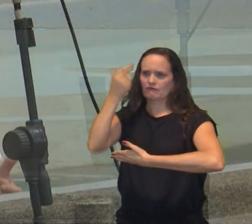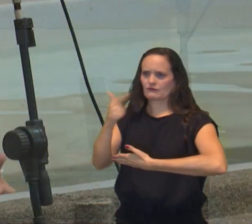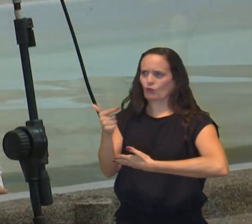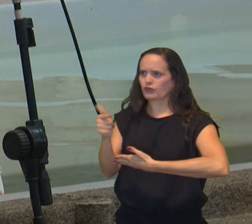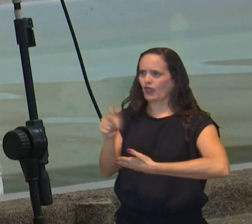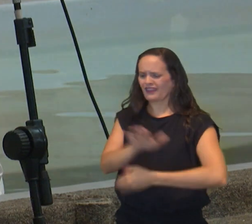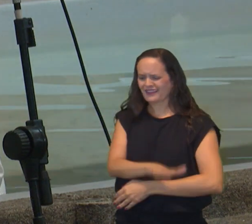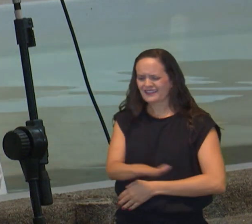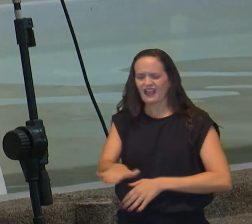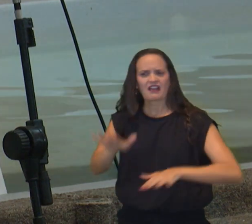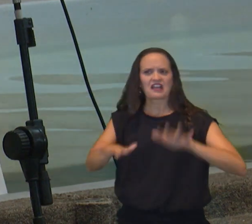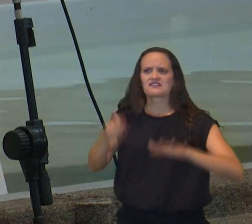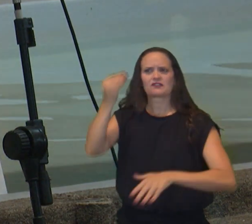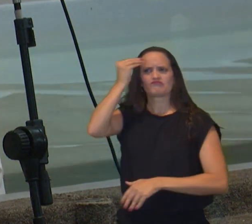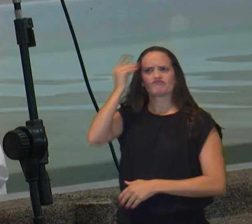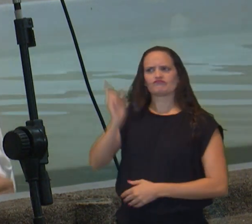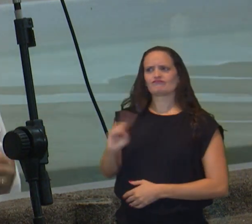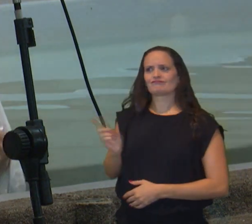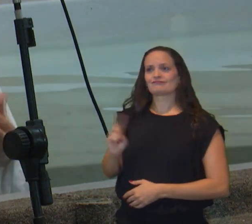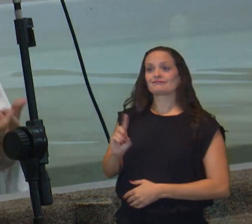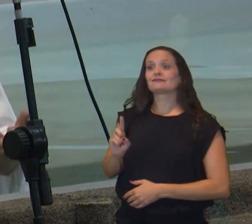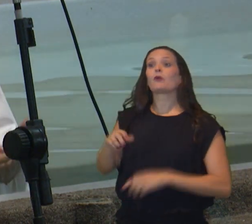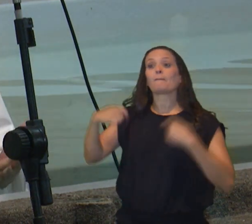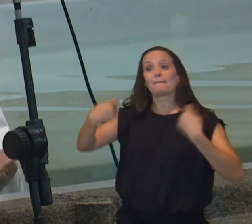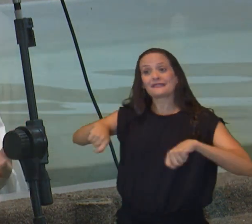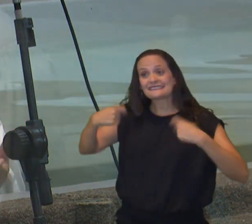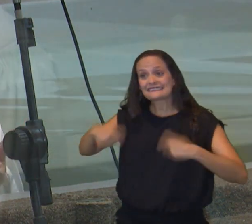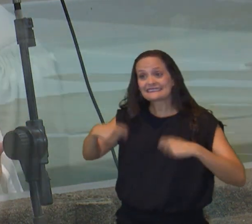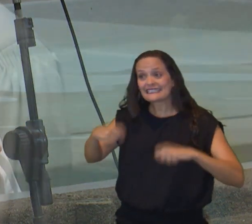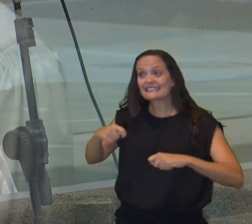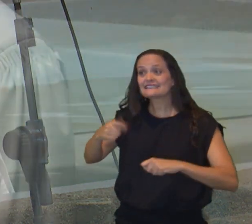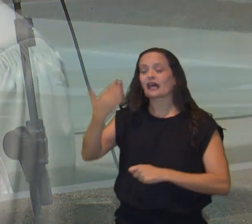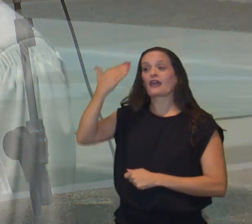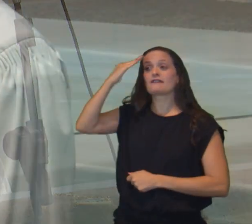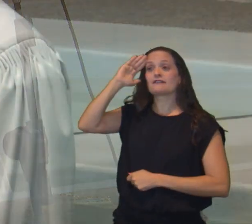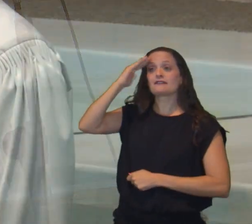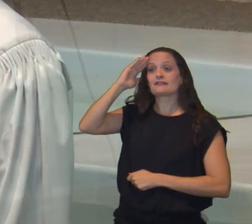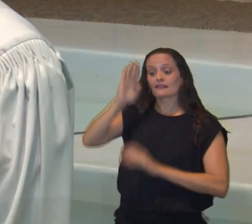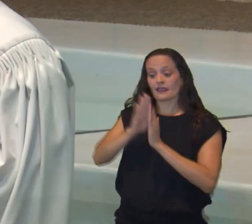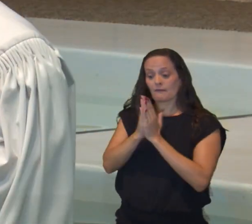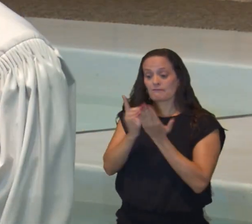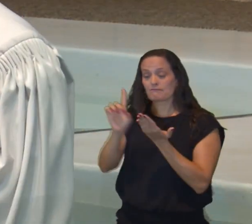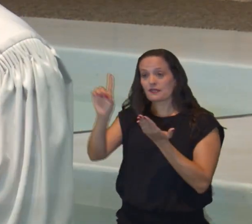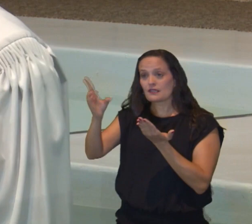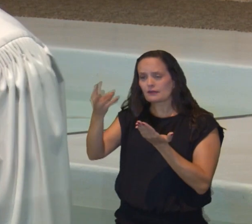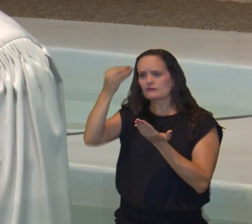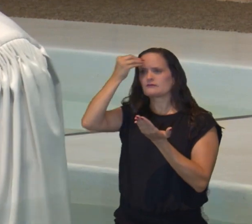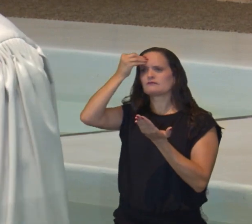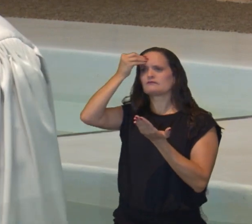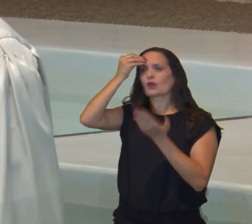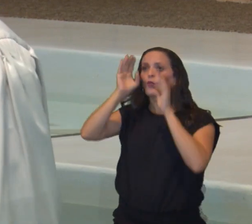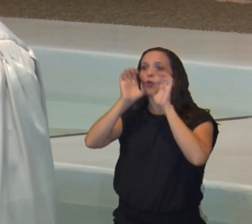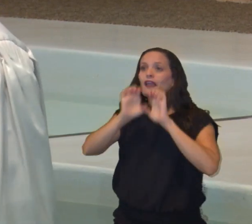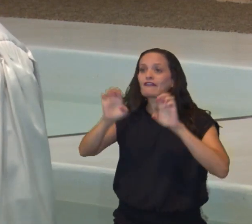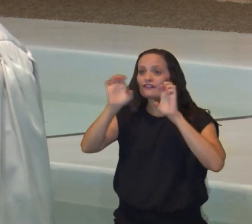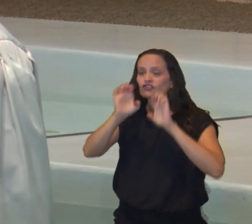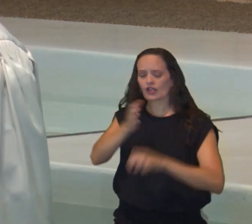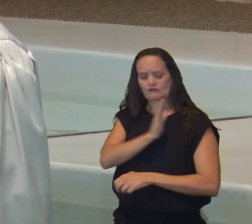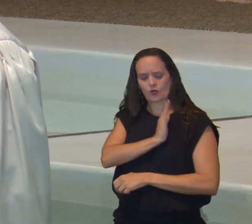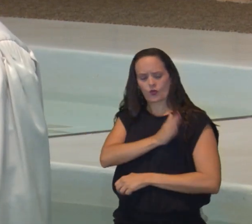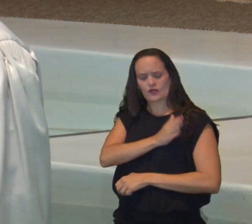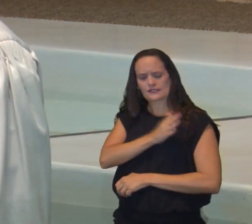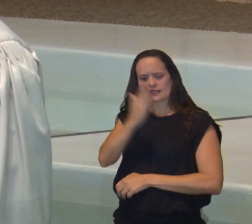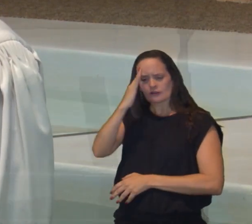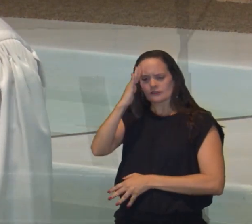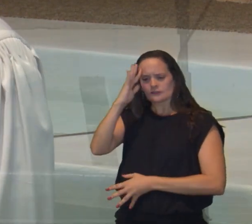de fé. O ser humano precisa acreditar com a sua mente, com o seu coração.